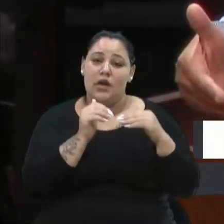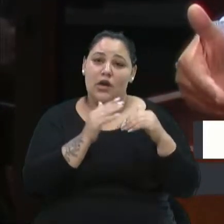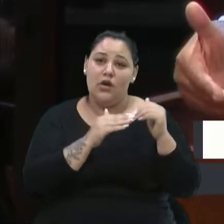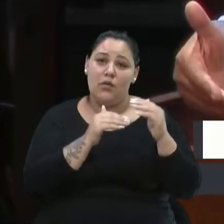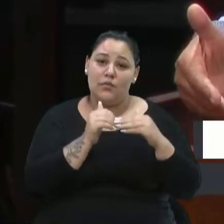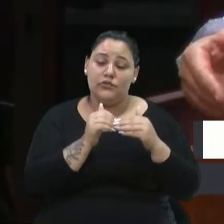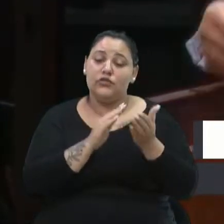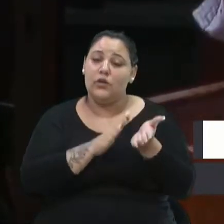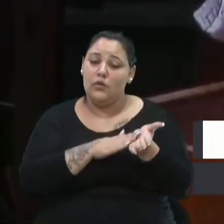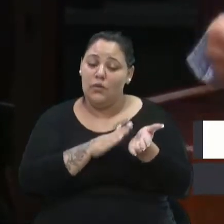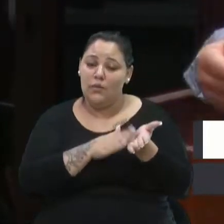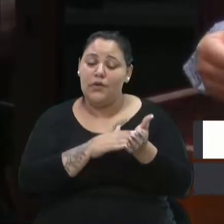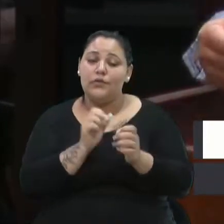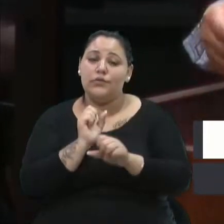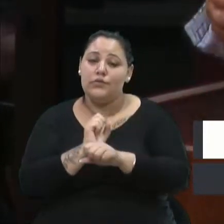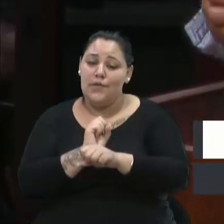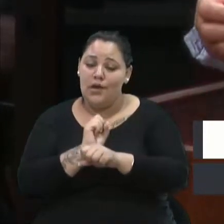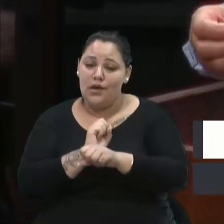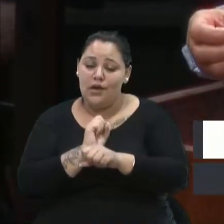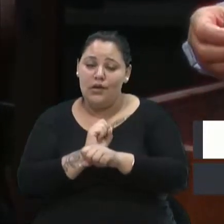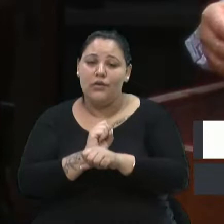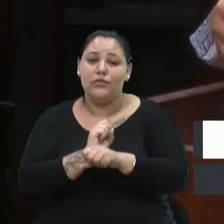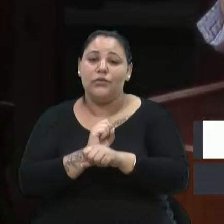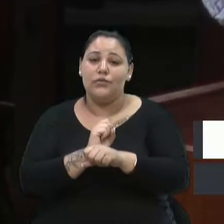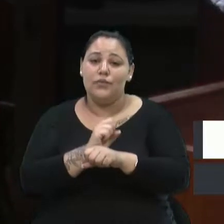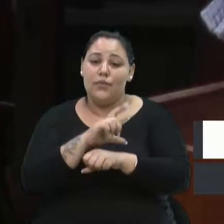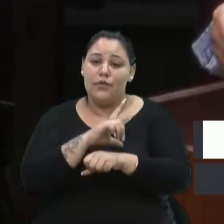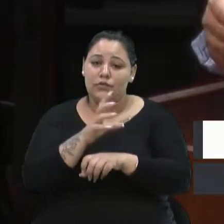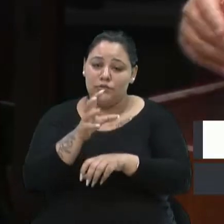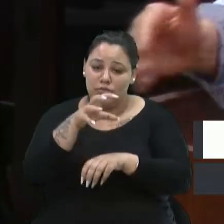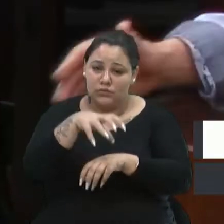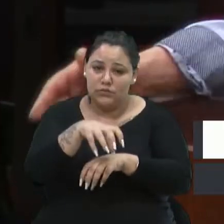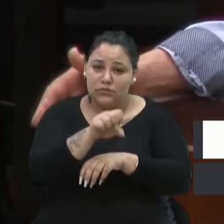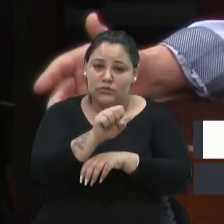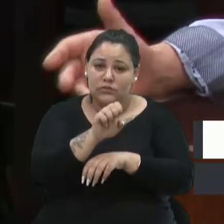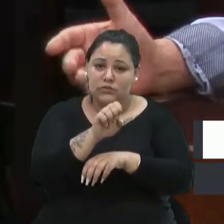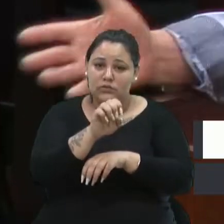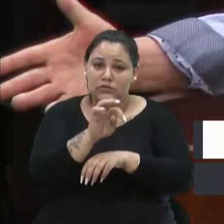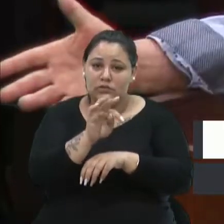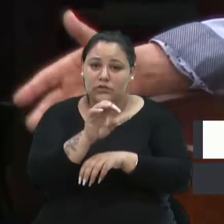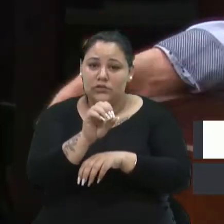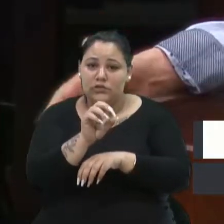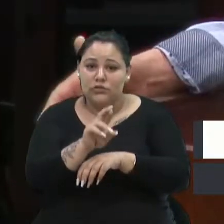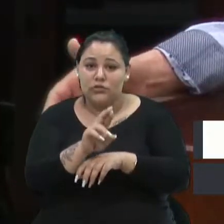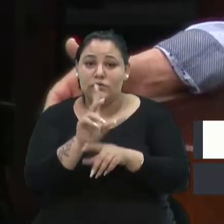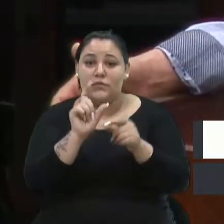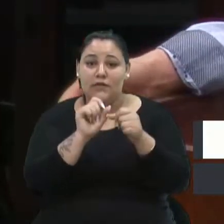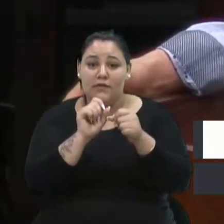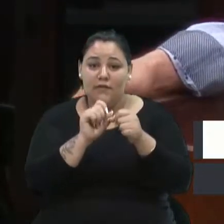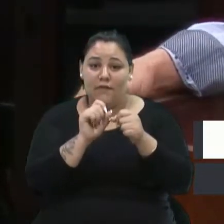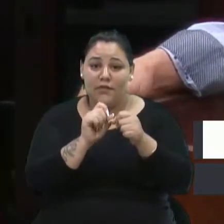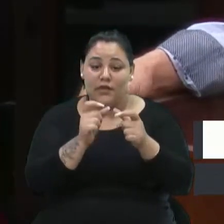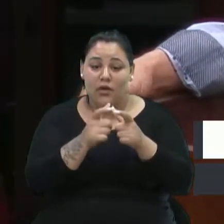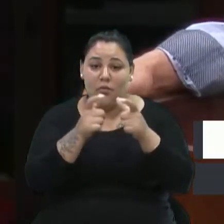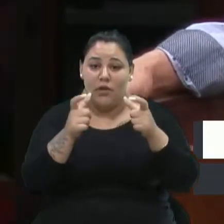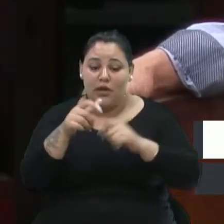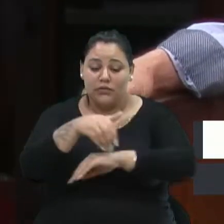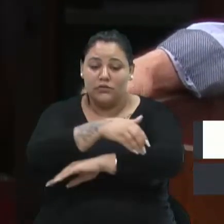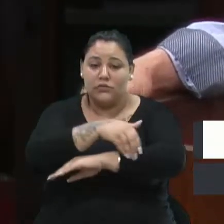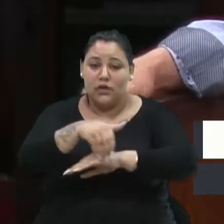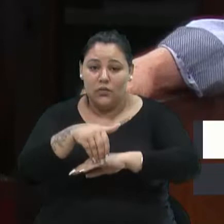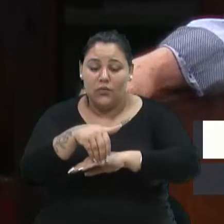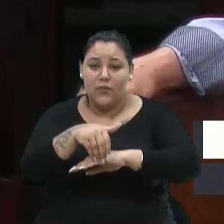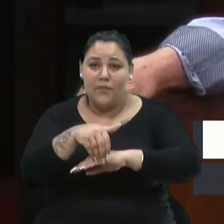cobra muito que fique um setor destinado para esses alargamentos. Porque aí eu me pergunto,